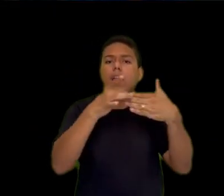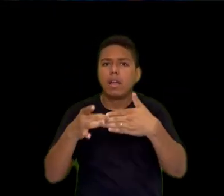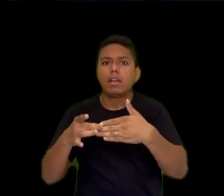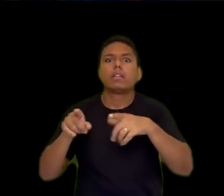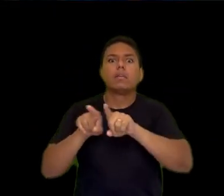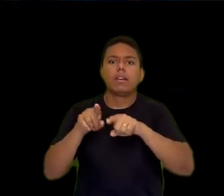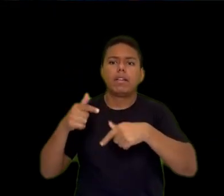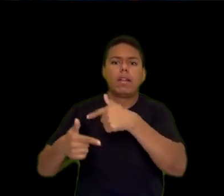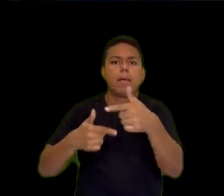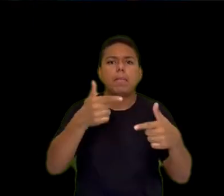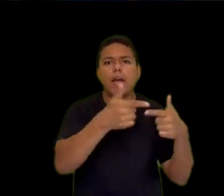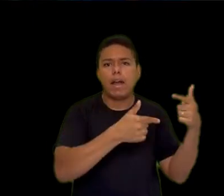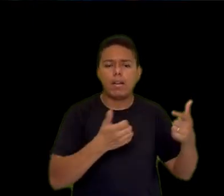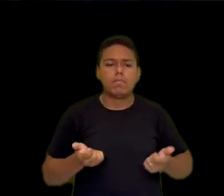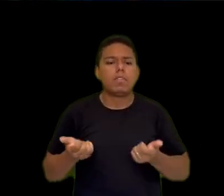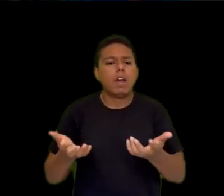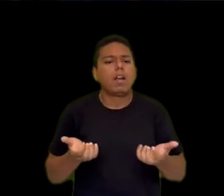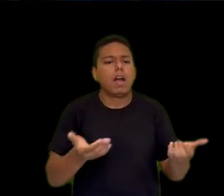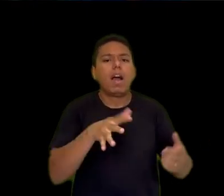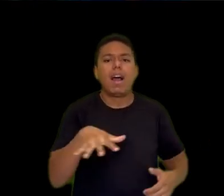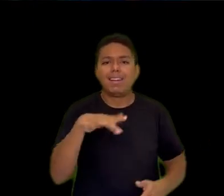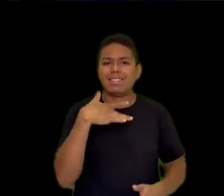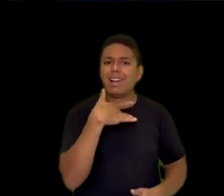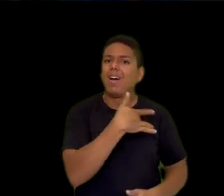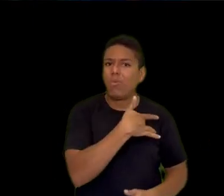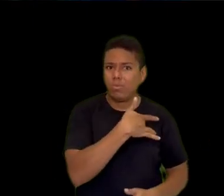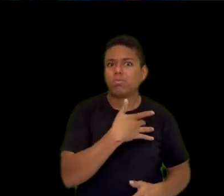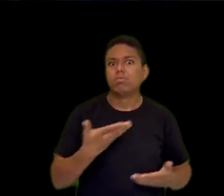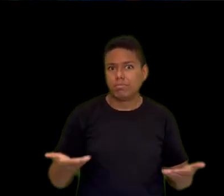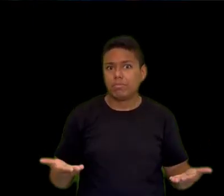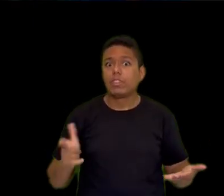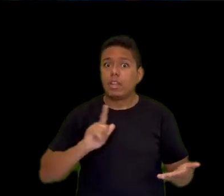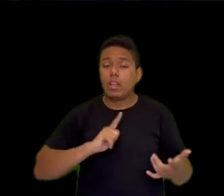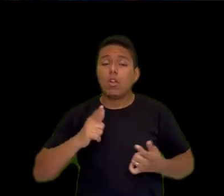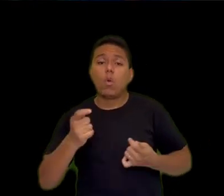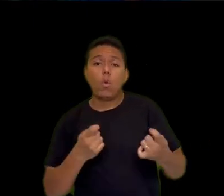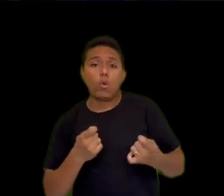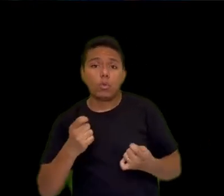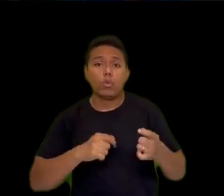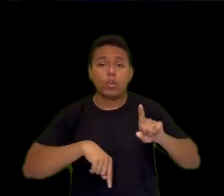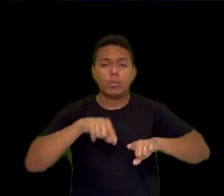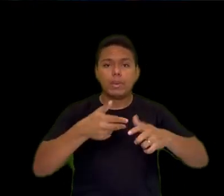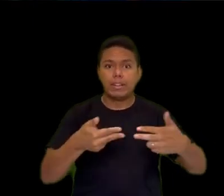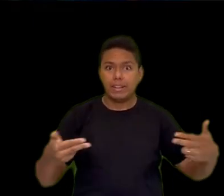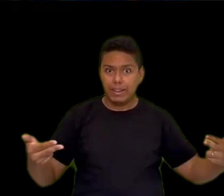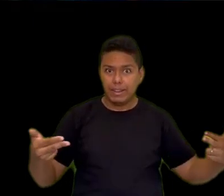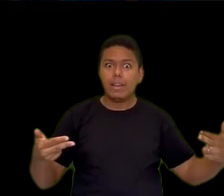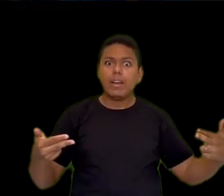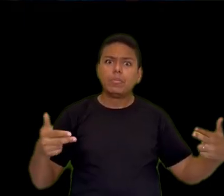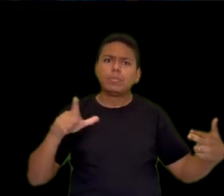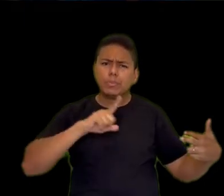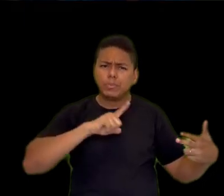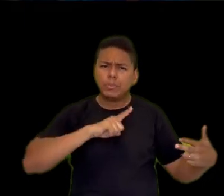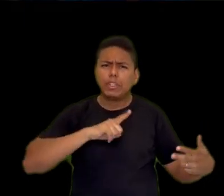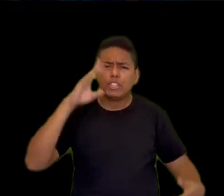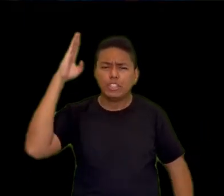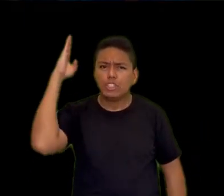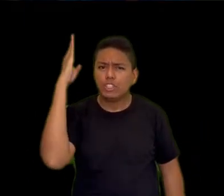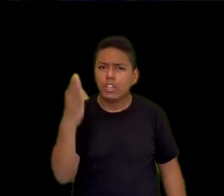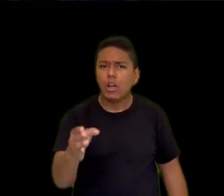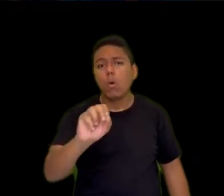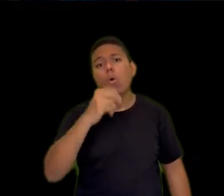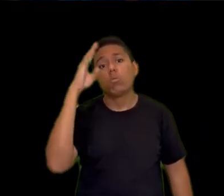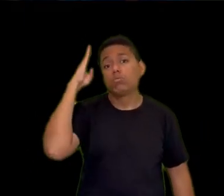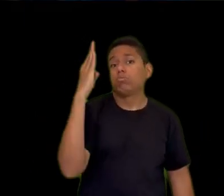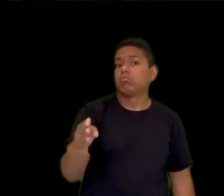controles de bens de consumo que direto ou indiretamente se relacionem com a saúde, envolvendo aí todas